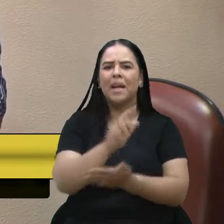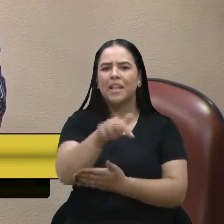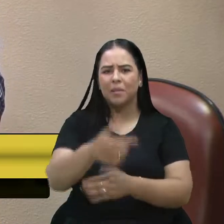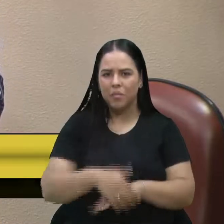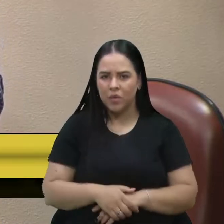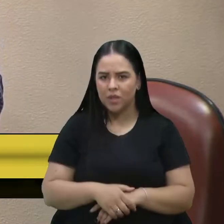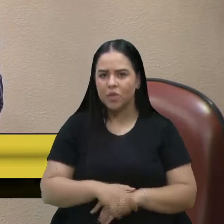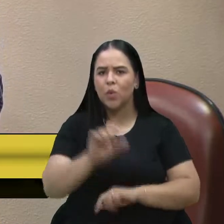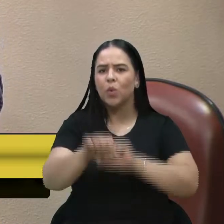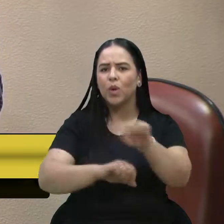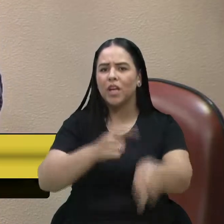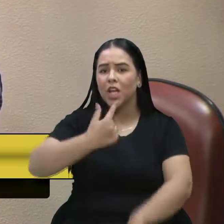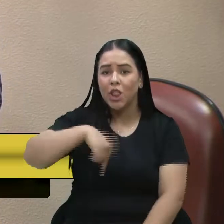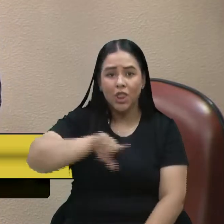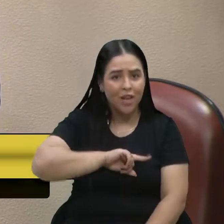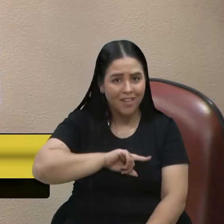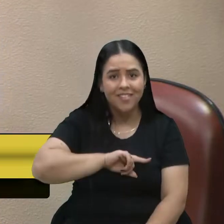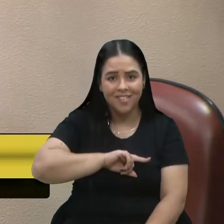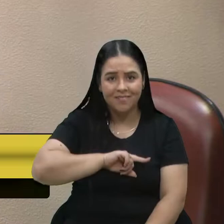nós.